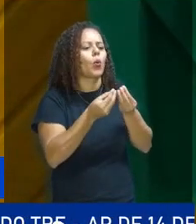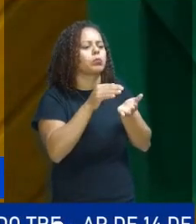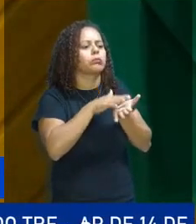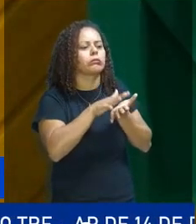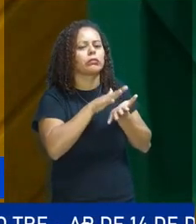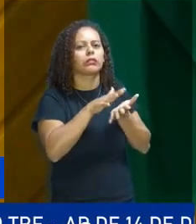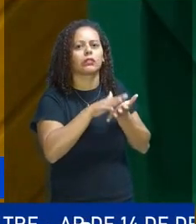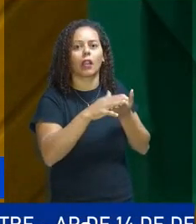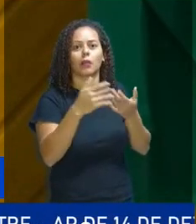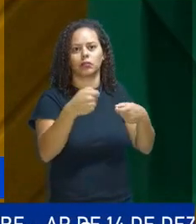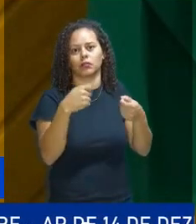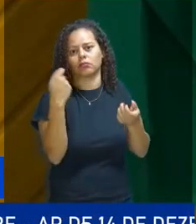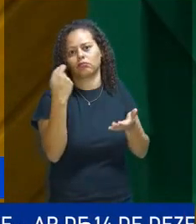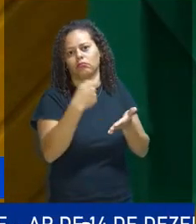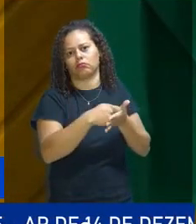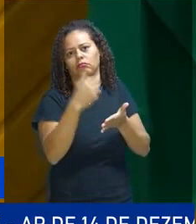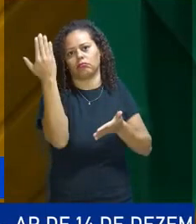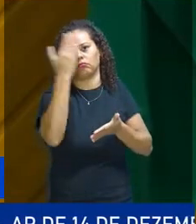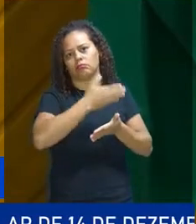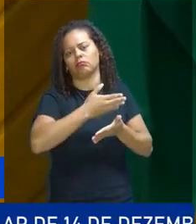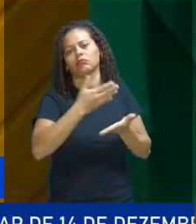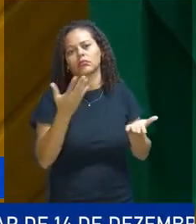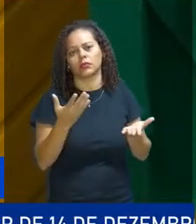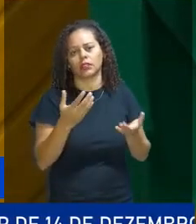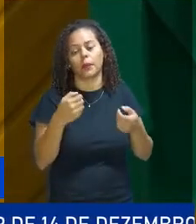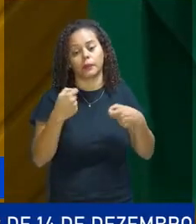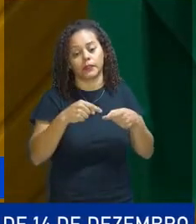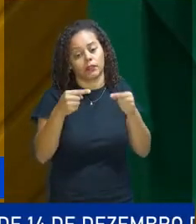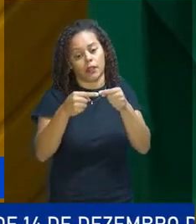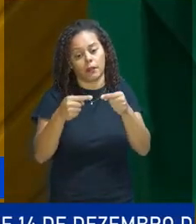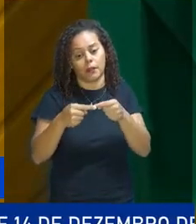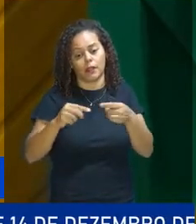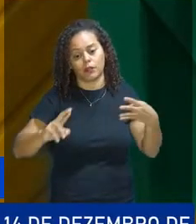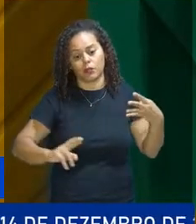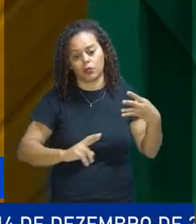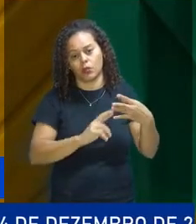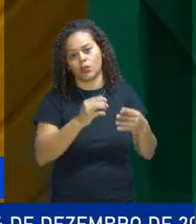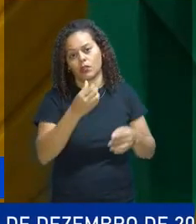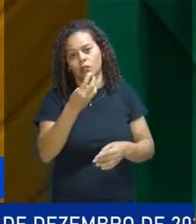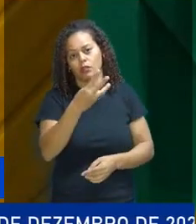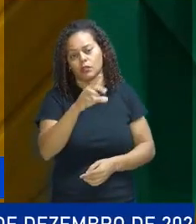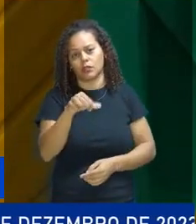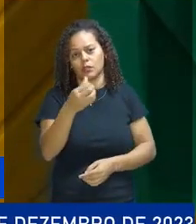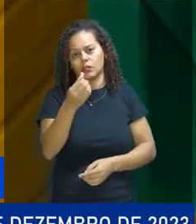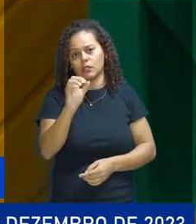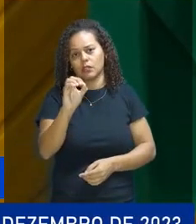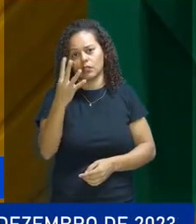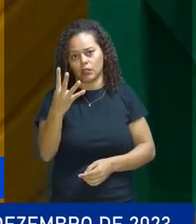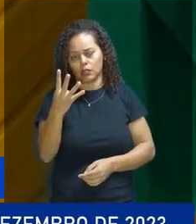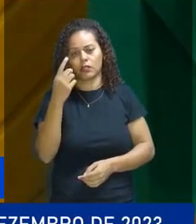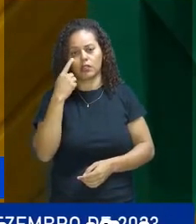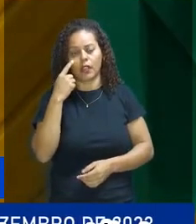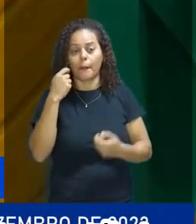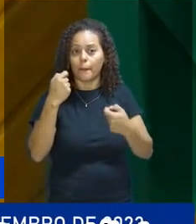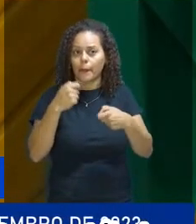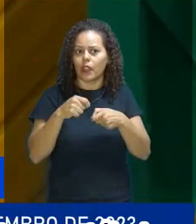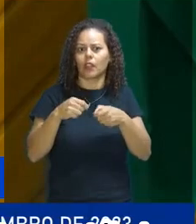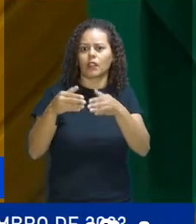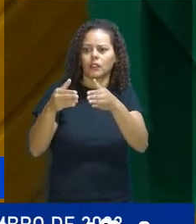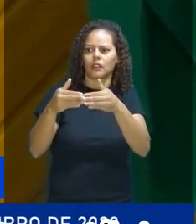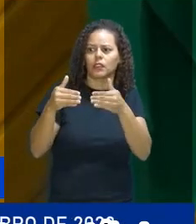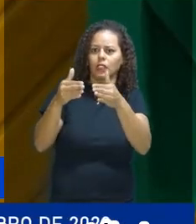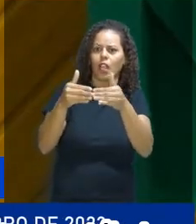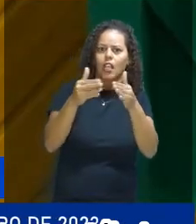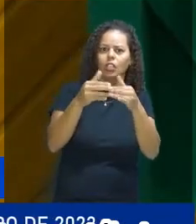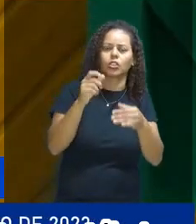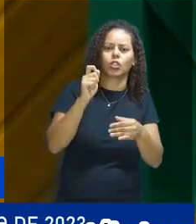e sempre lembrar da aplicação da Resolução 23.604, que pede não apenas, que requer,